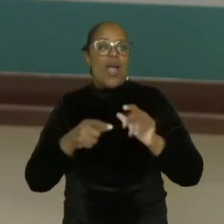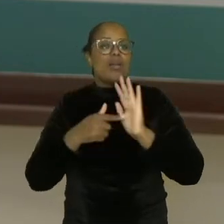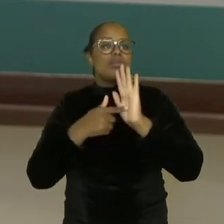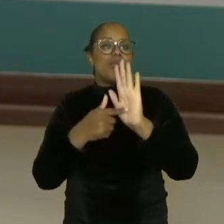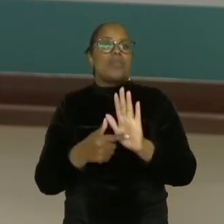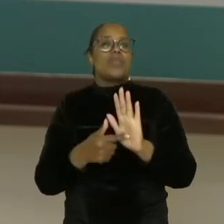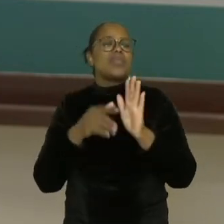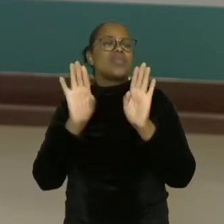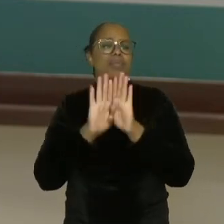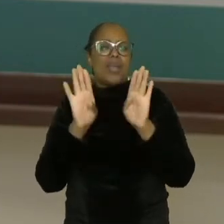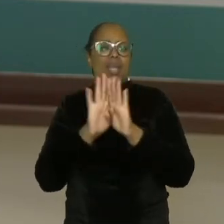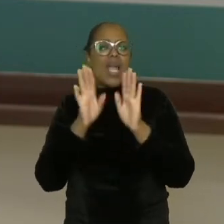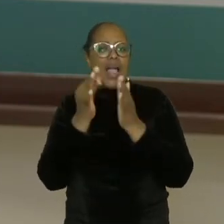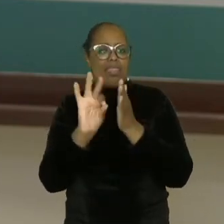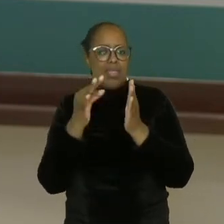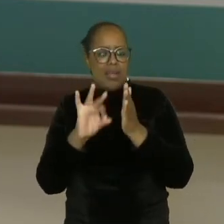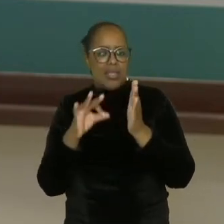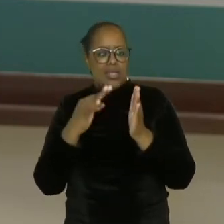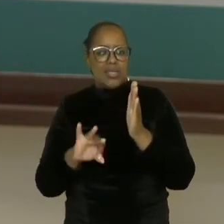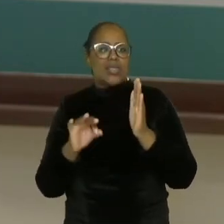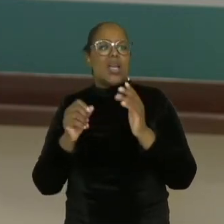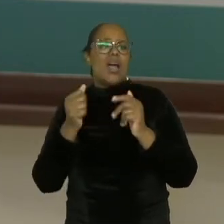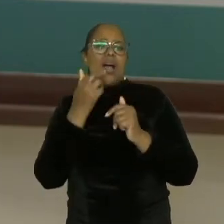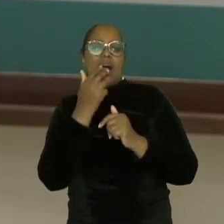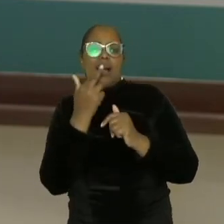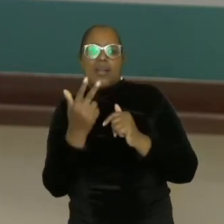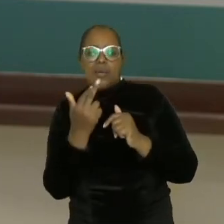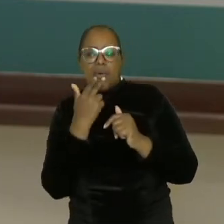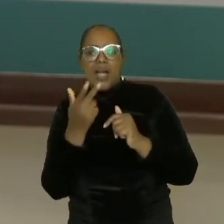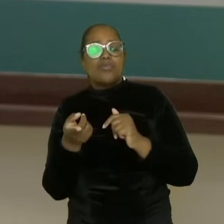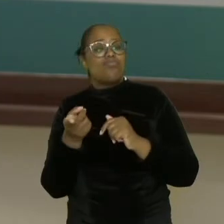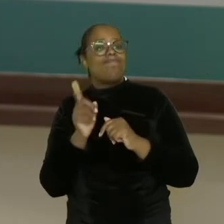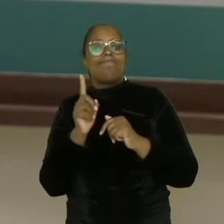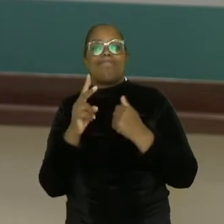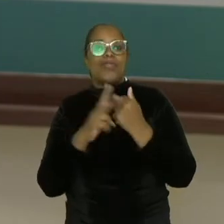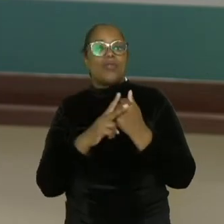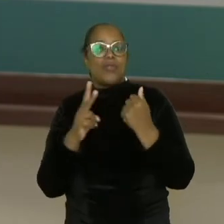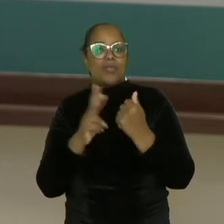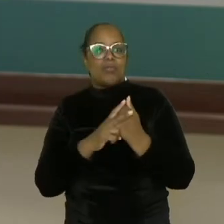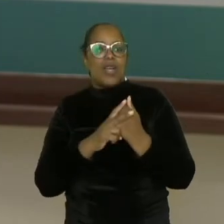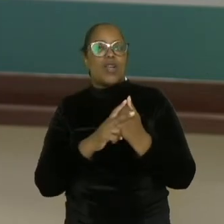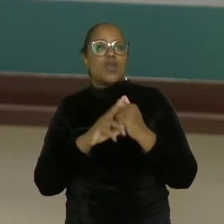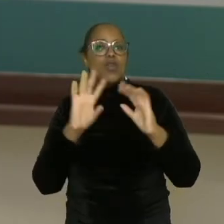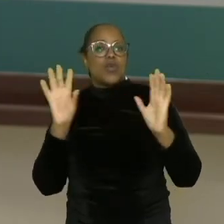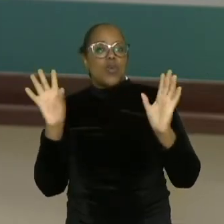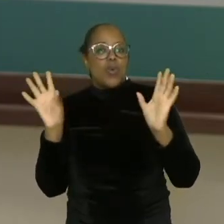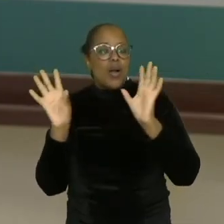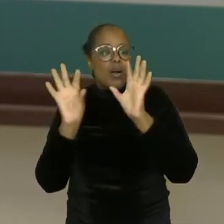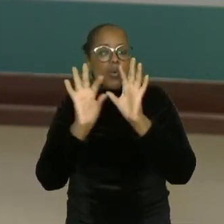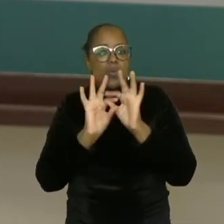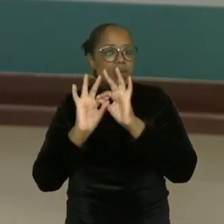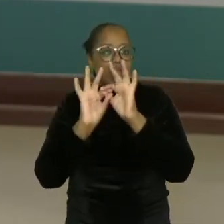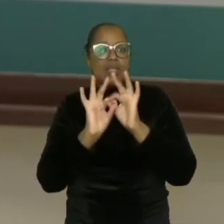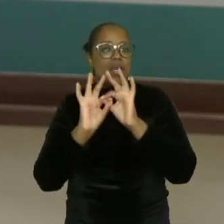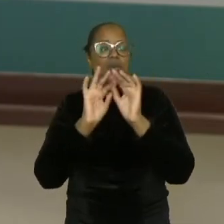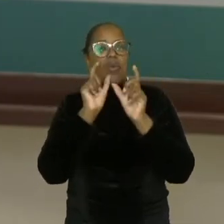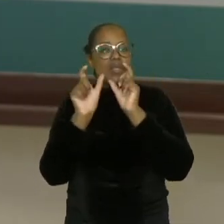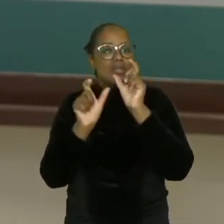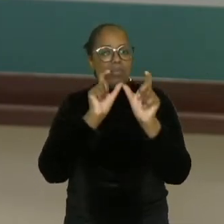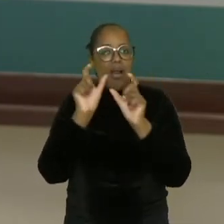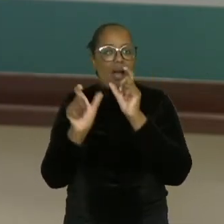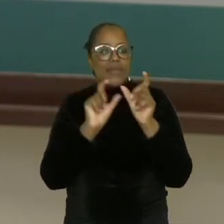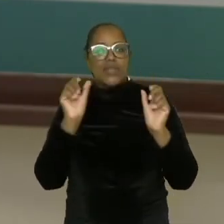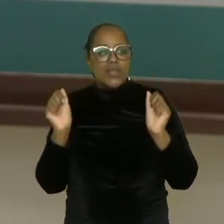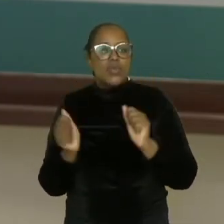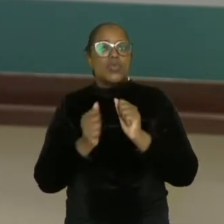tenho que analisar o que são ali os elementos da linguagem não verbal, constituindo-se junto com a linguagem verbal, com as palavras que estão